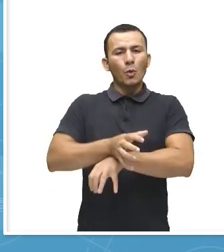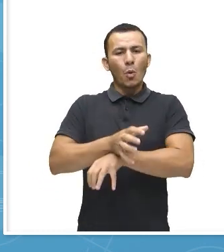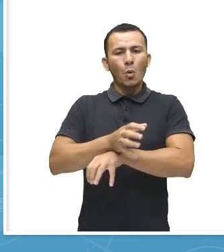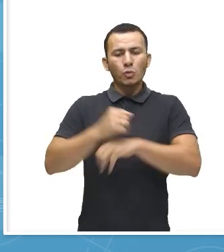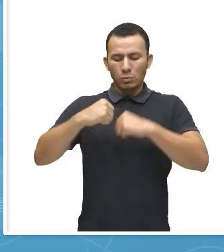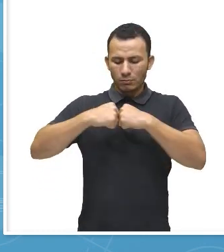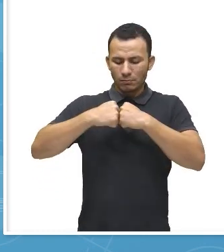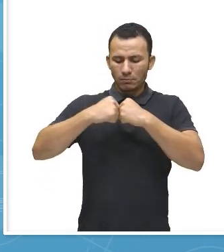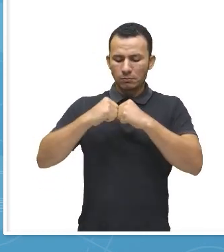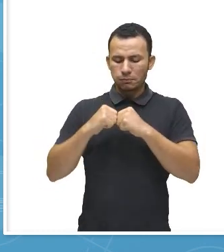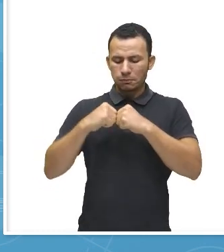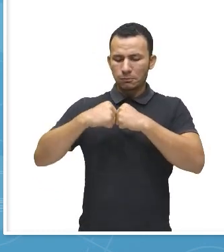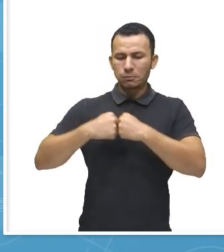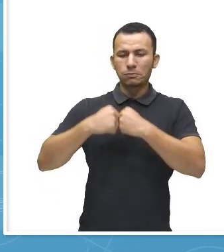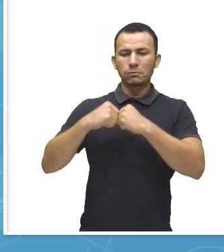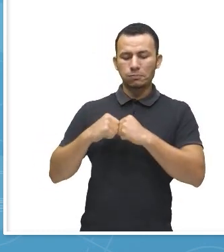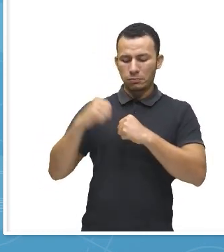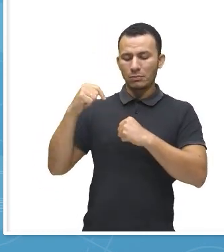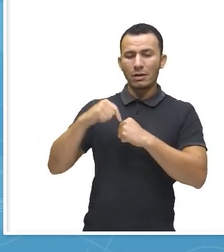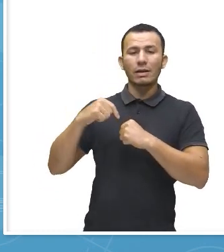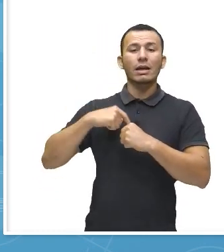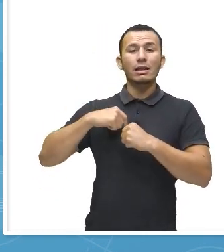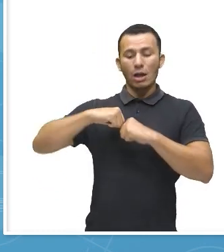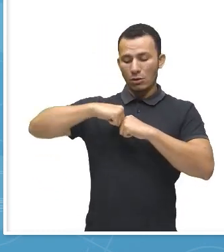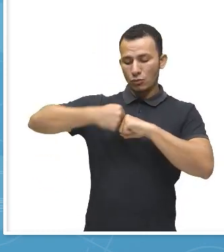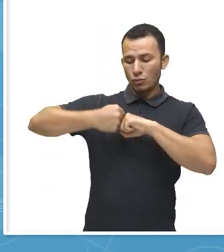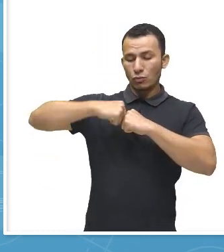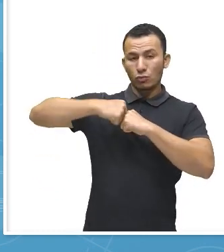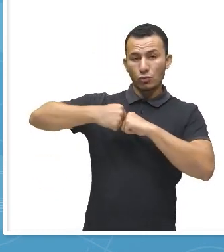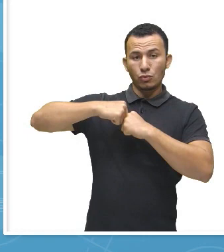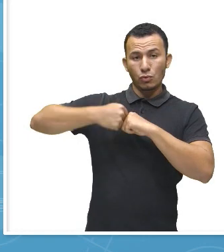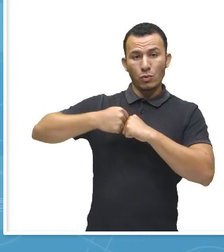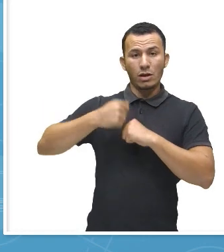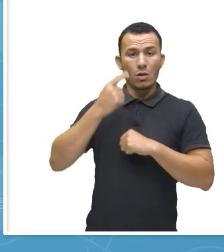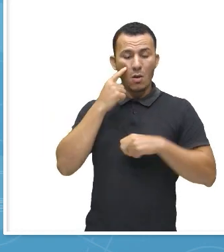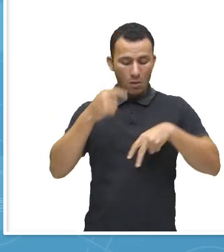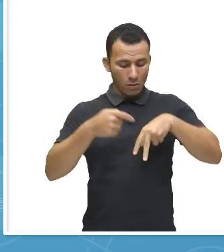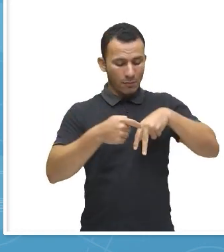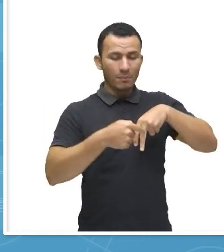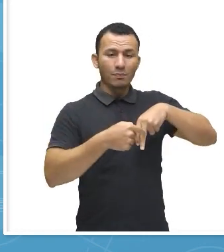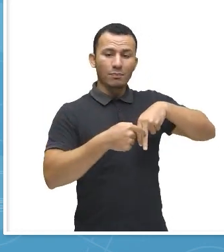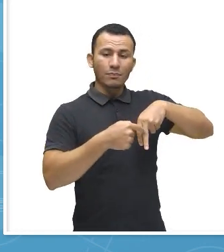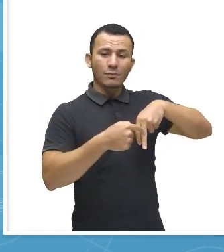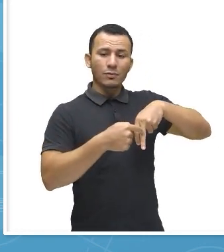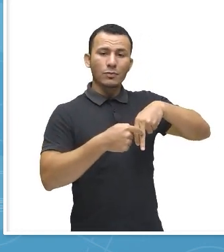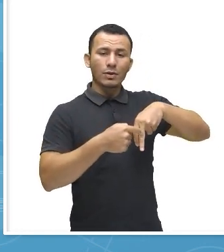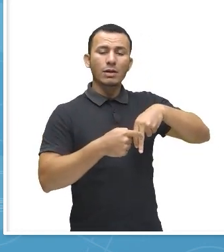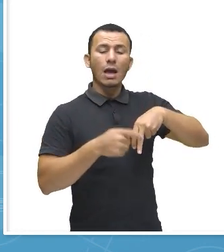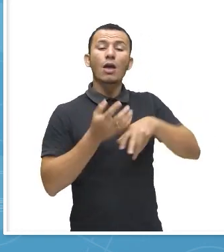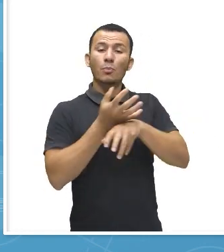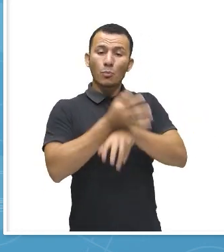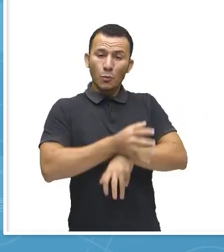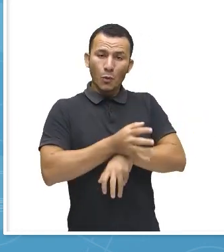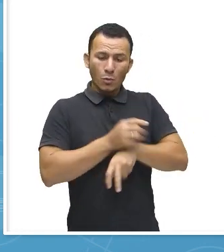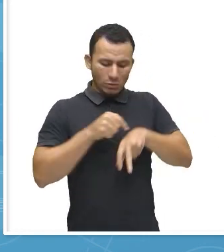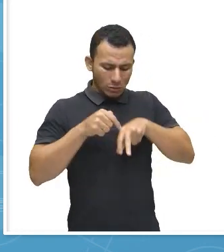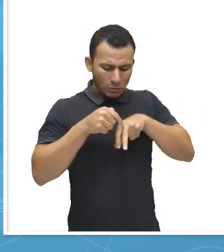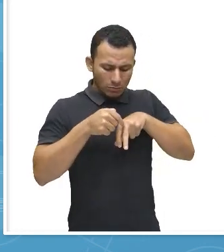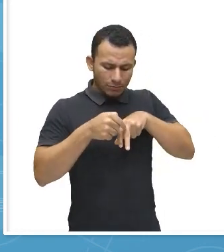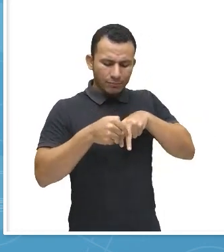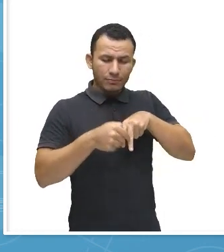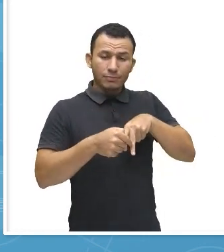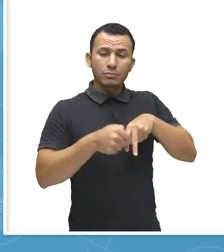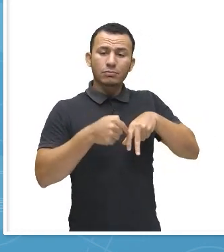gente tem aqui, ó, na cartilagem do joelho, né, o que a gente está observando aqui é um osso, ó. E no finalzinho desse